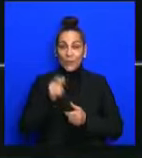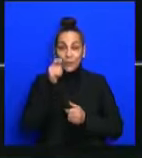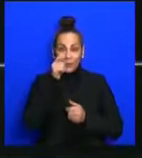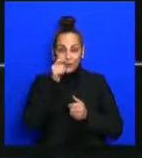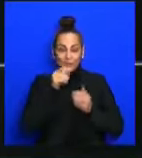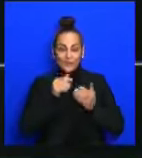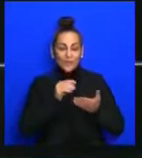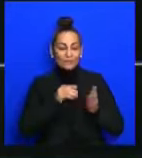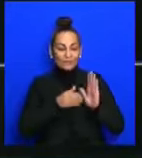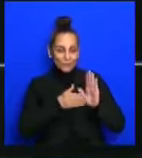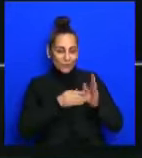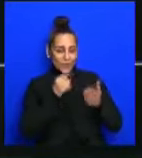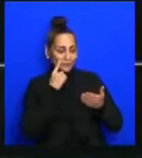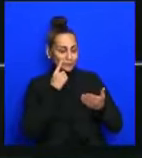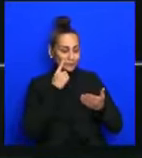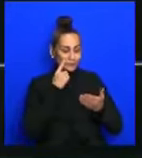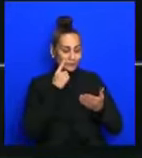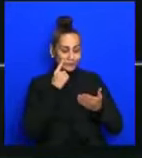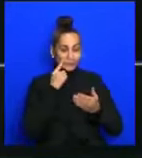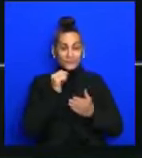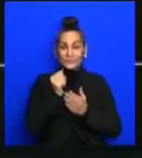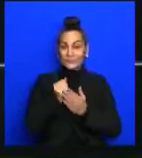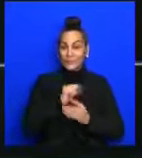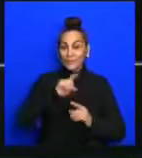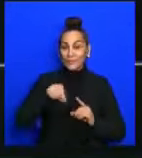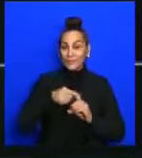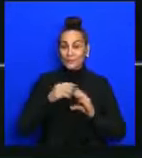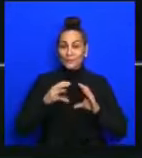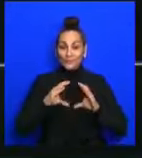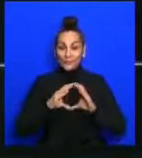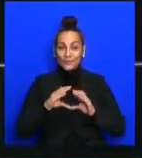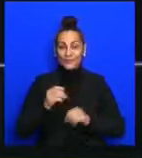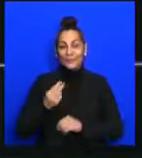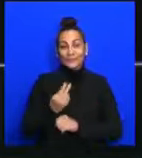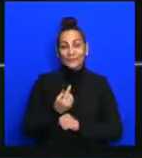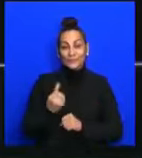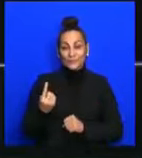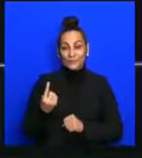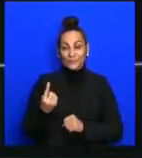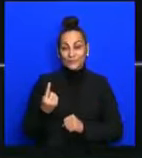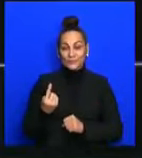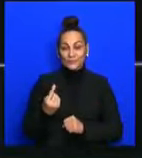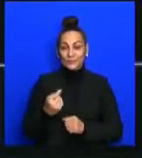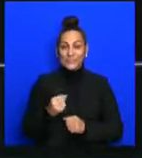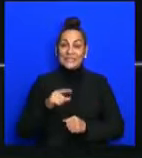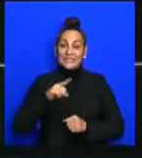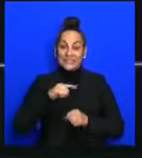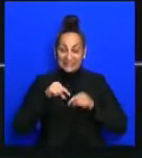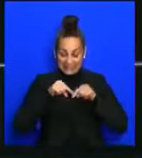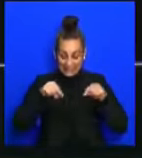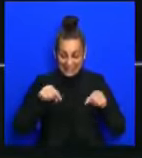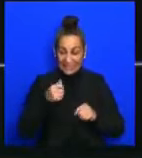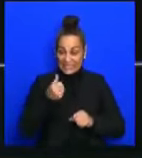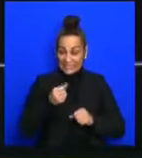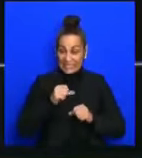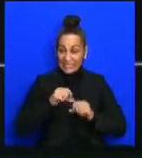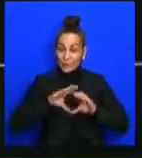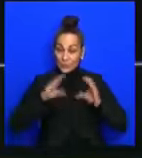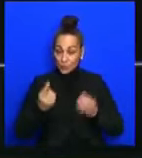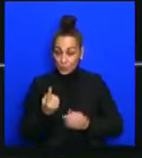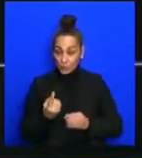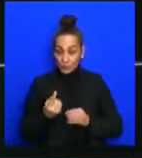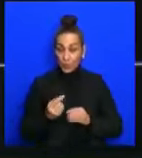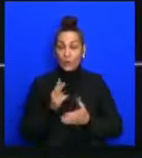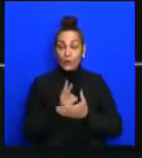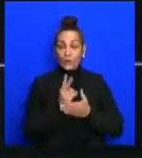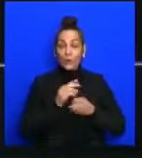Confira direitinho sua aposta. Vem chegando aí a próxima dezena, 21, bola 21. Temos aqui as 6 dezenas do globo número 1.